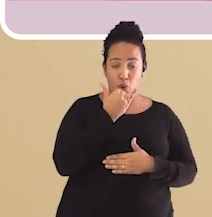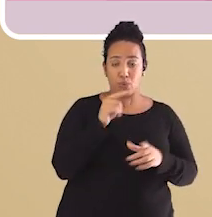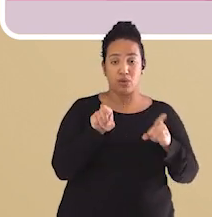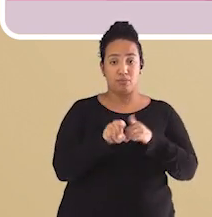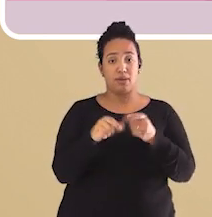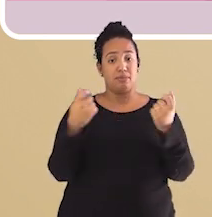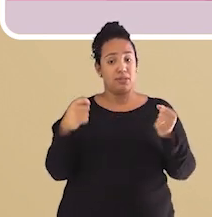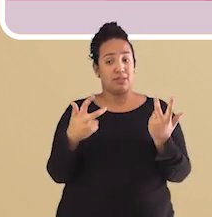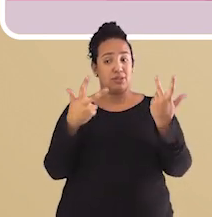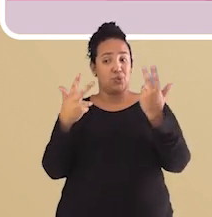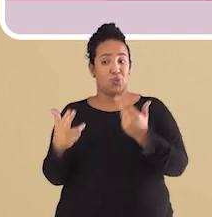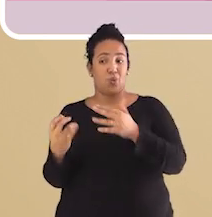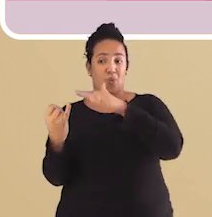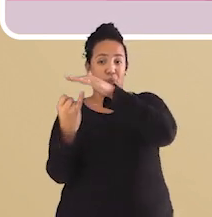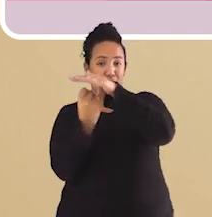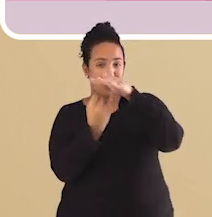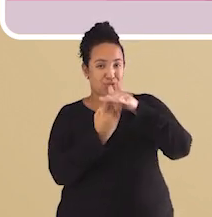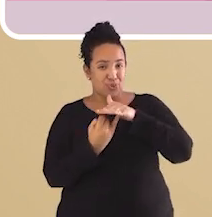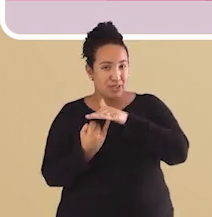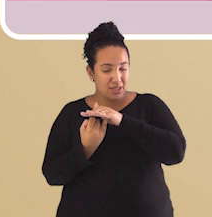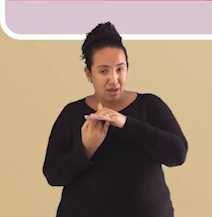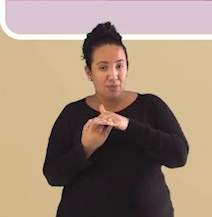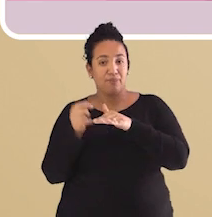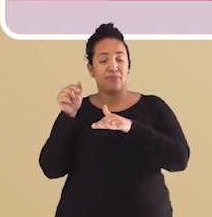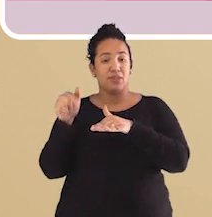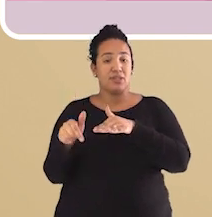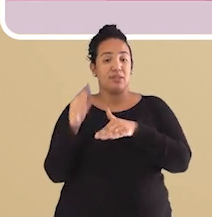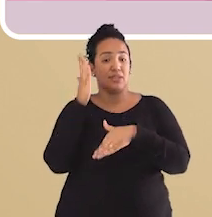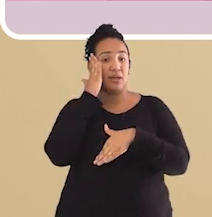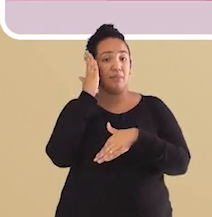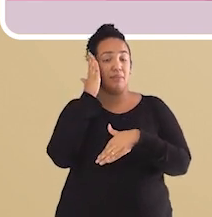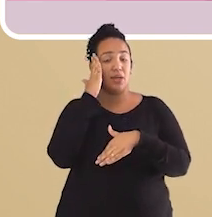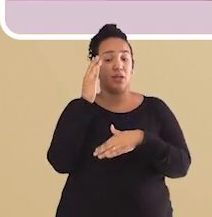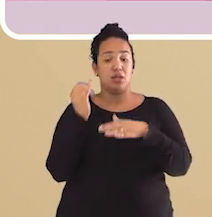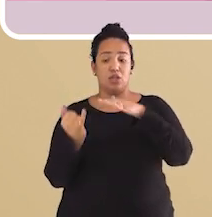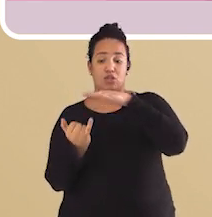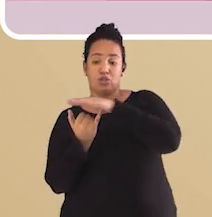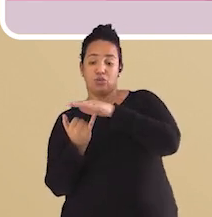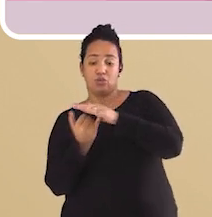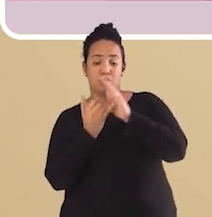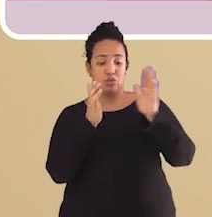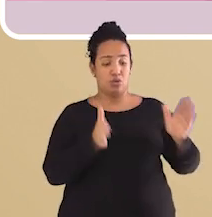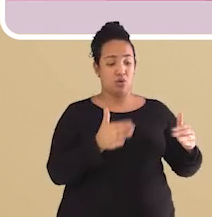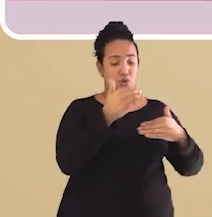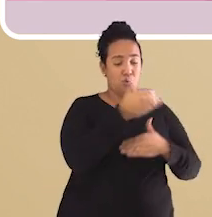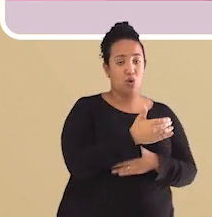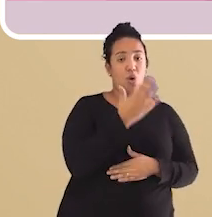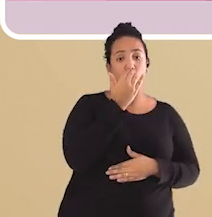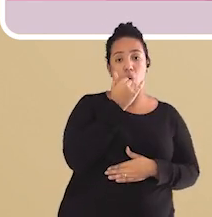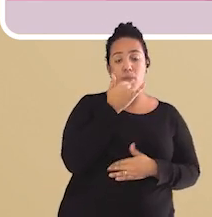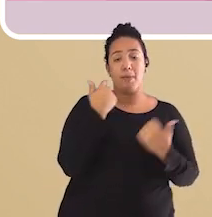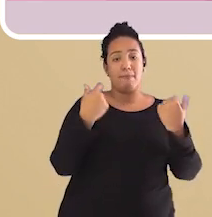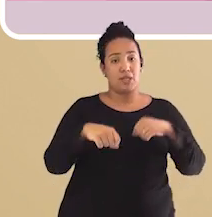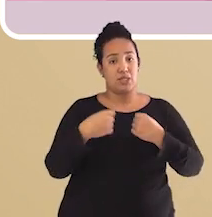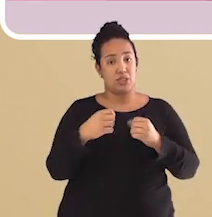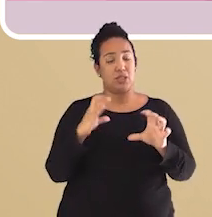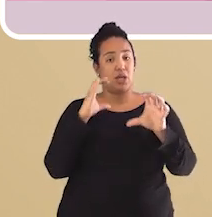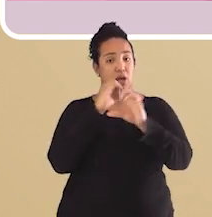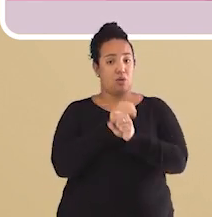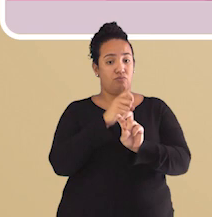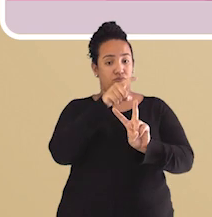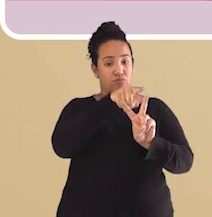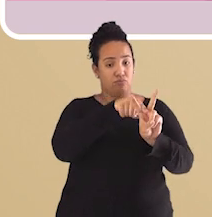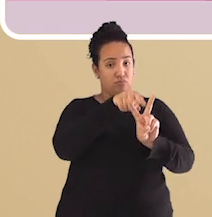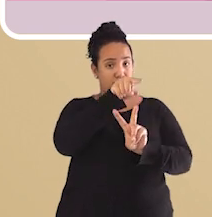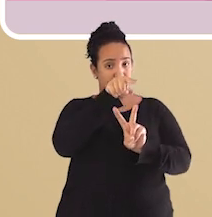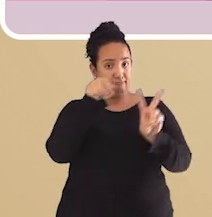de instituições e que para definir a quantidade de cestas e instituições, ela irá calcular a raiz quadrada